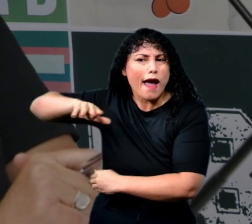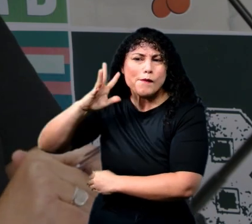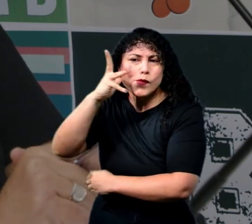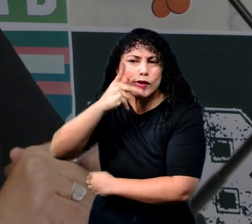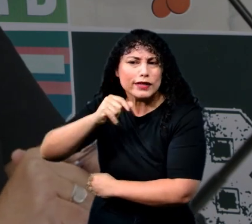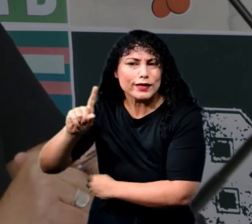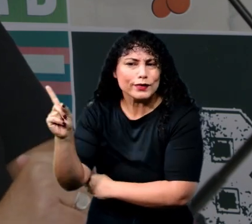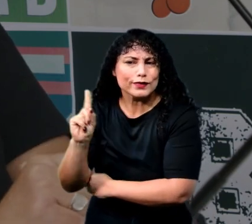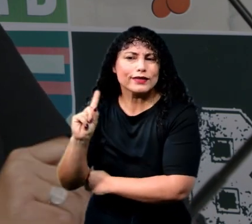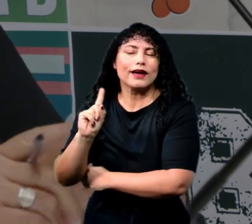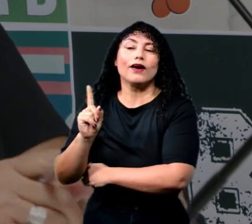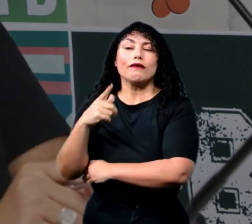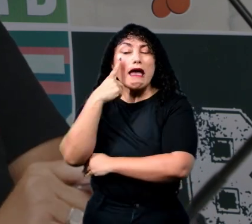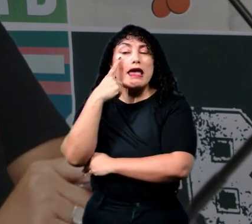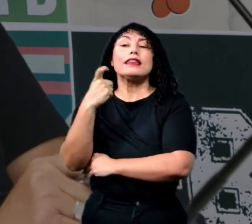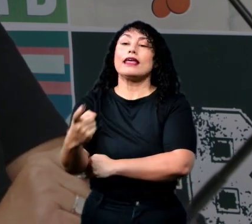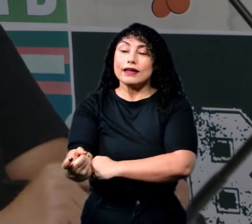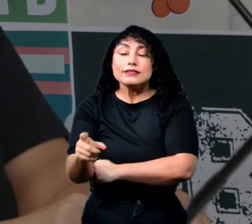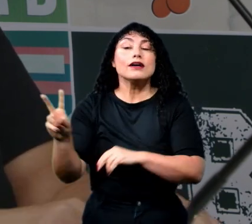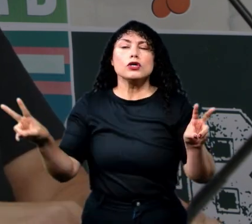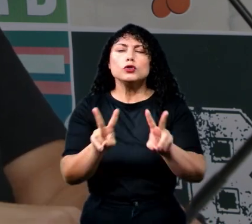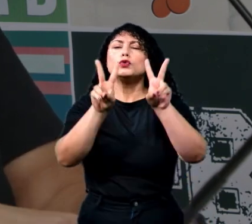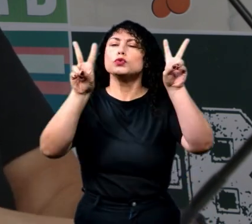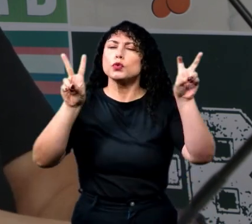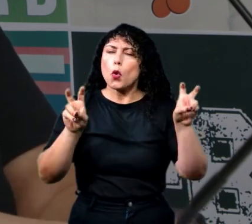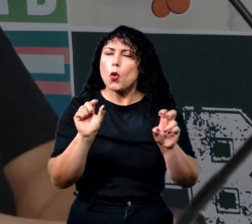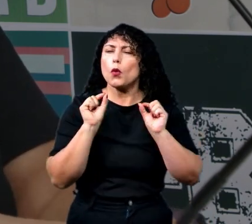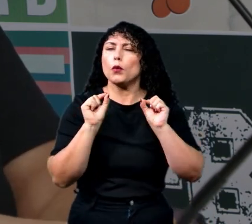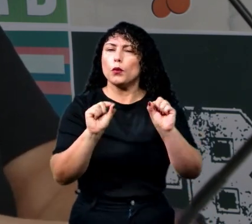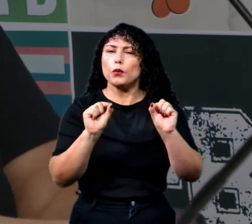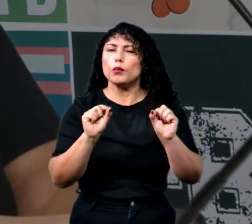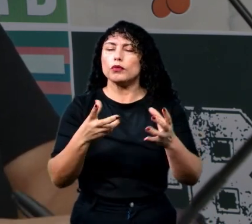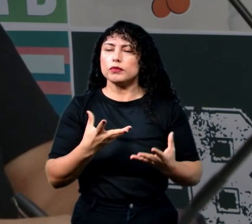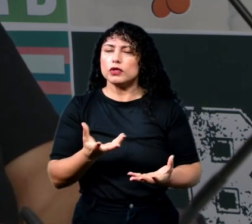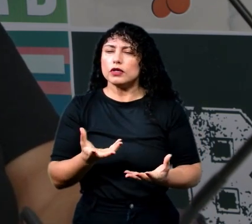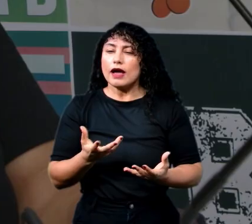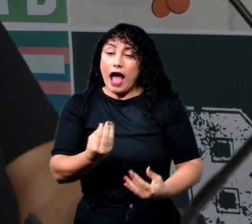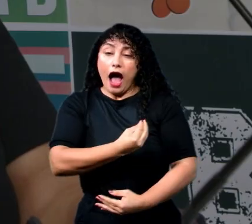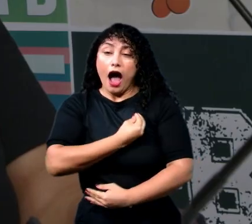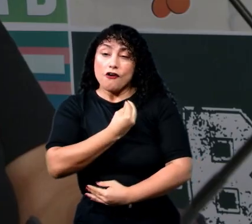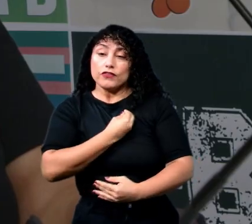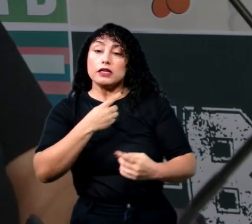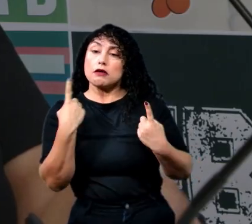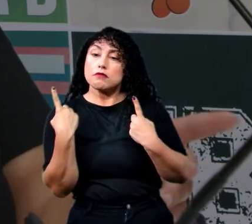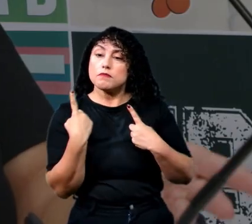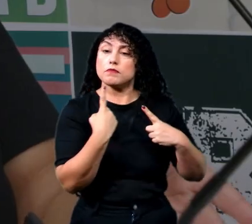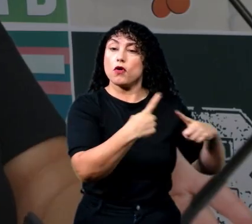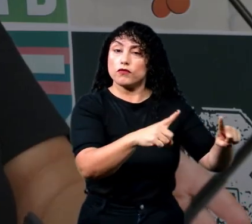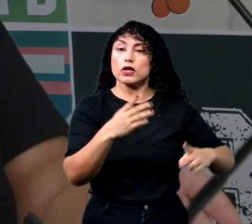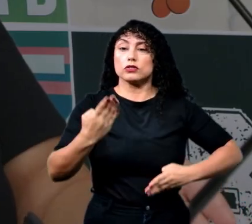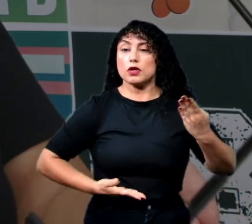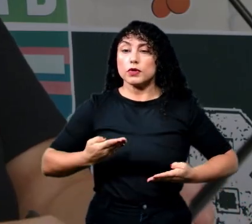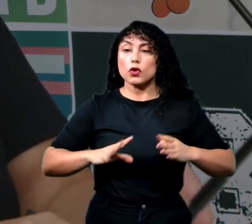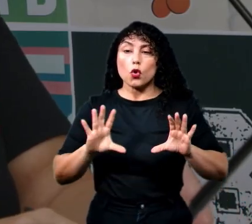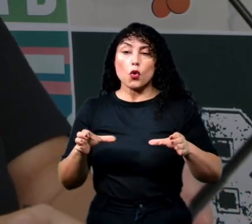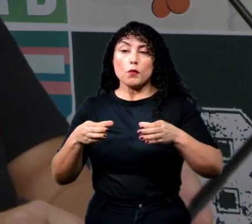bonito, né? Sim. E é interessante sobre essa questão da afeta a vida funcional do servidor, falou sobre a